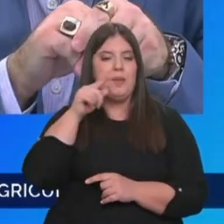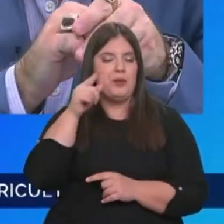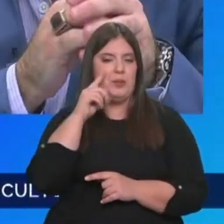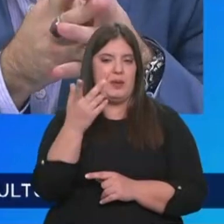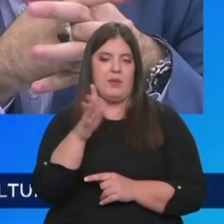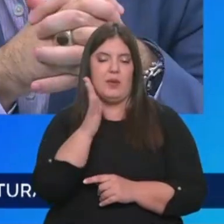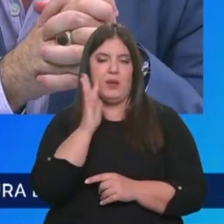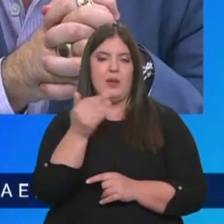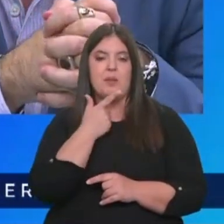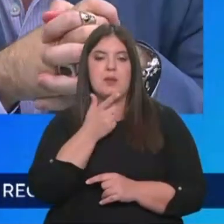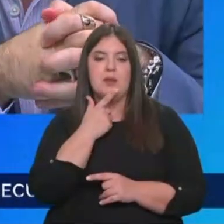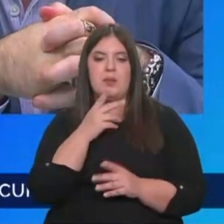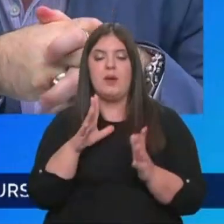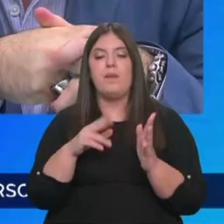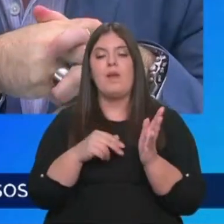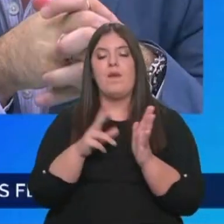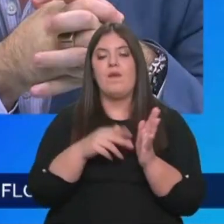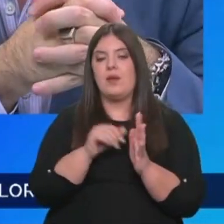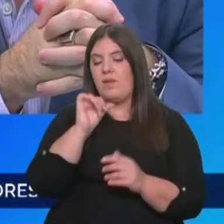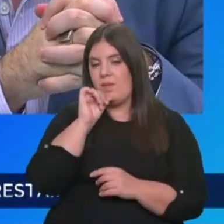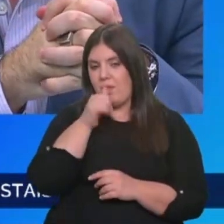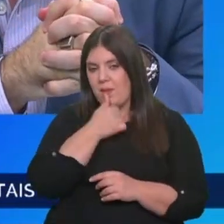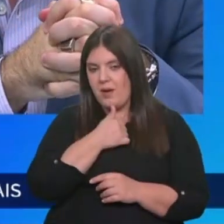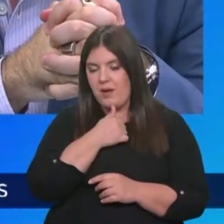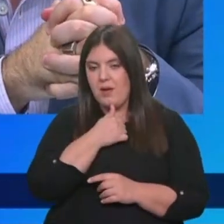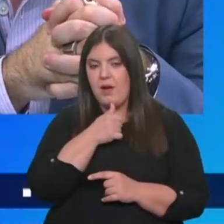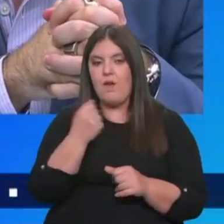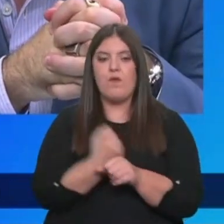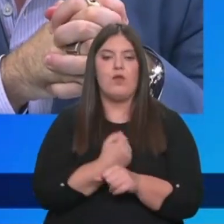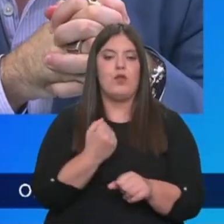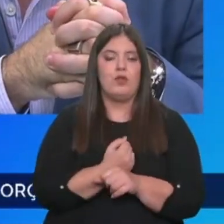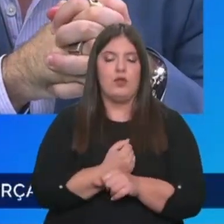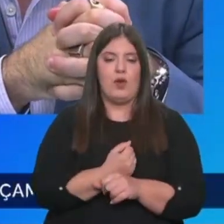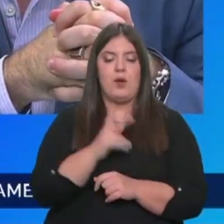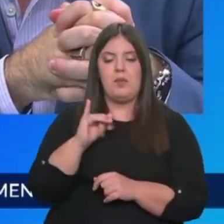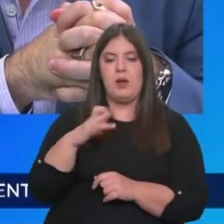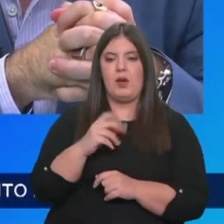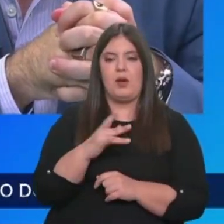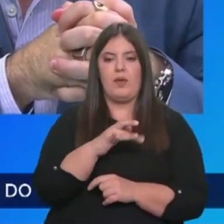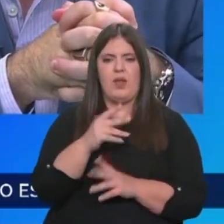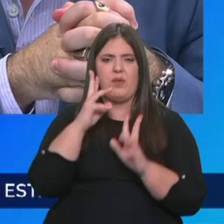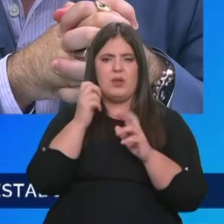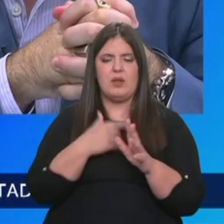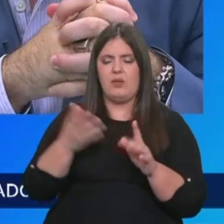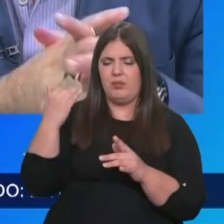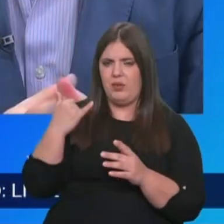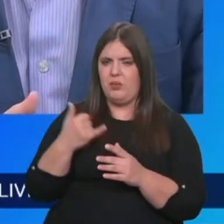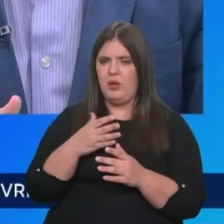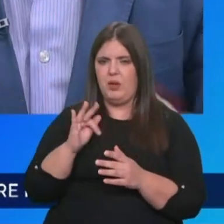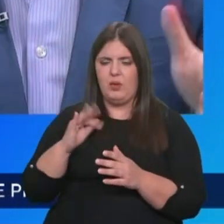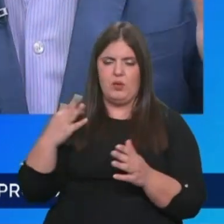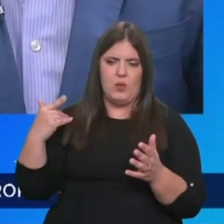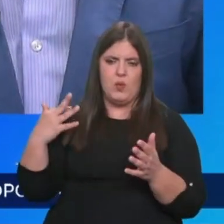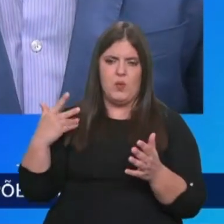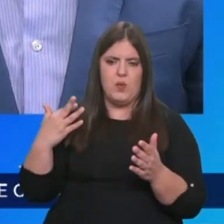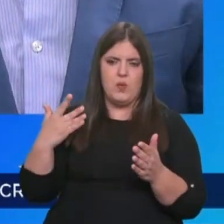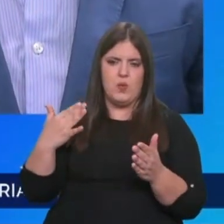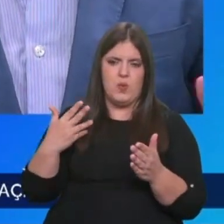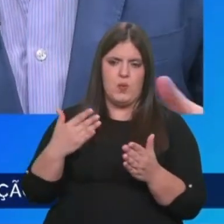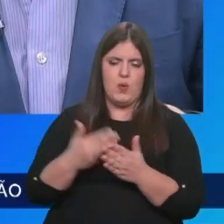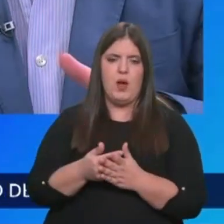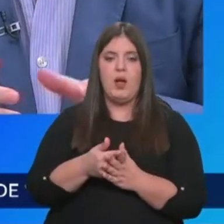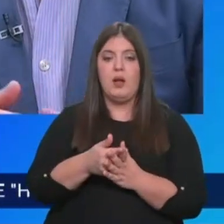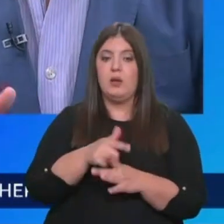tentar perceber como é que a alface vermelha funciona em microgravidade. É uma investigação que já vem desde 2014. Repara bem o período que demoram este